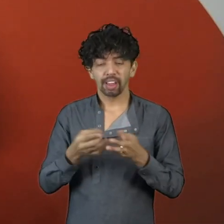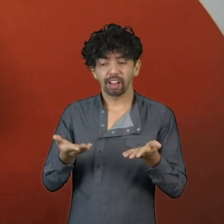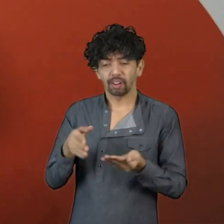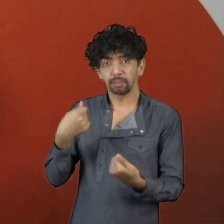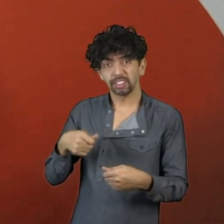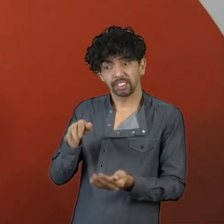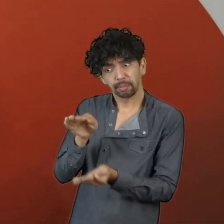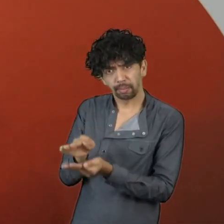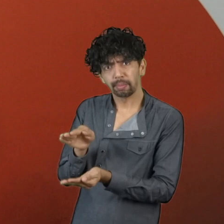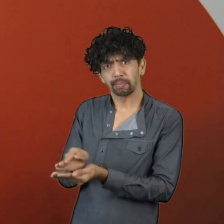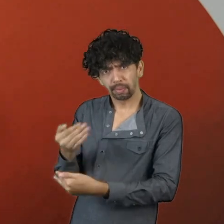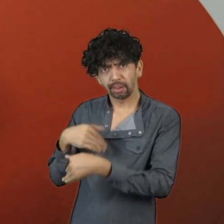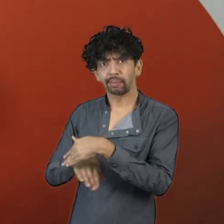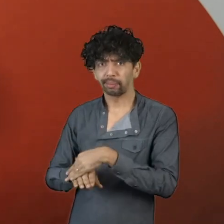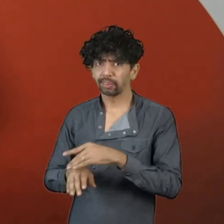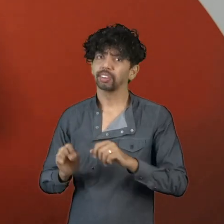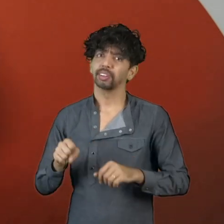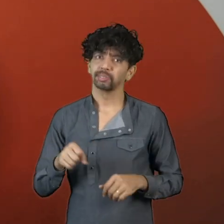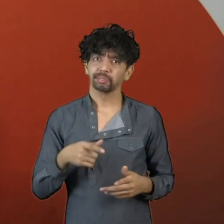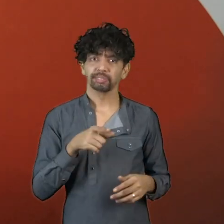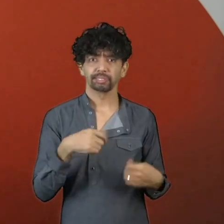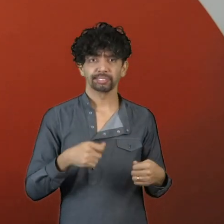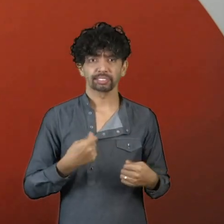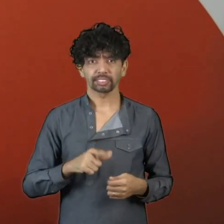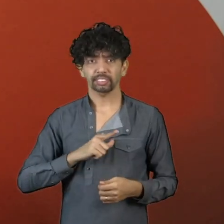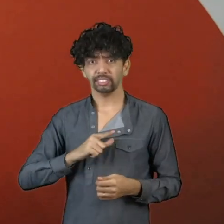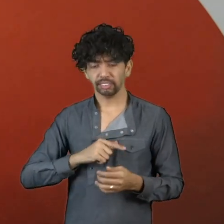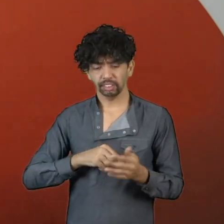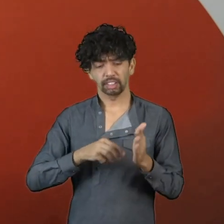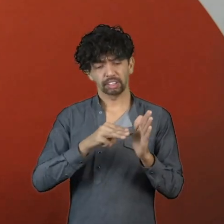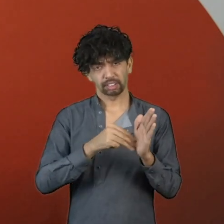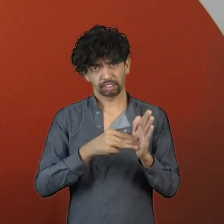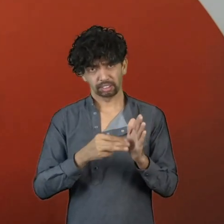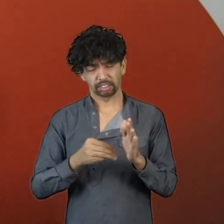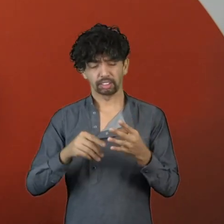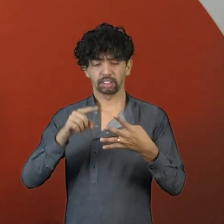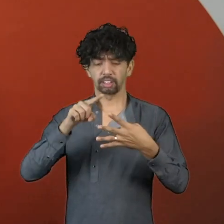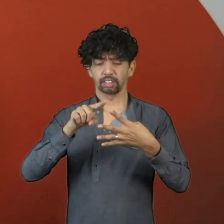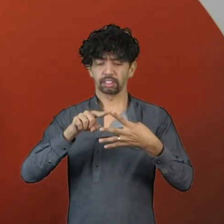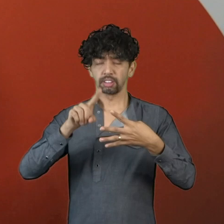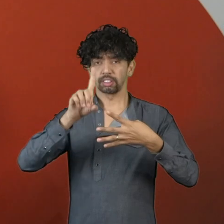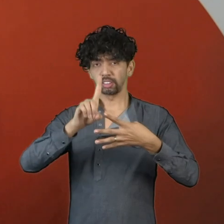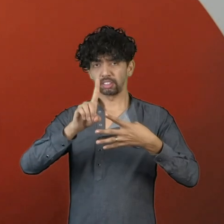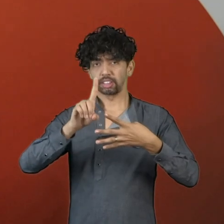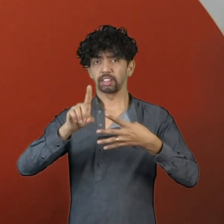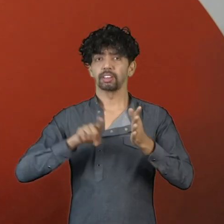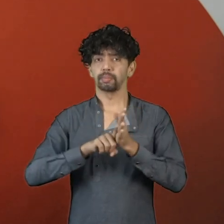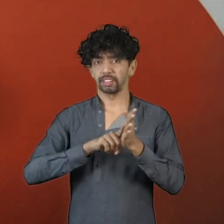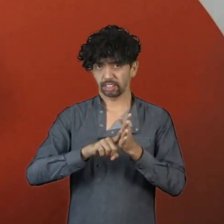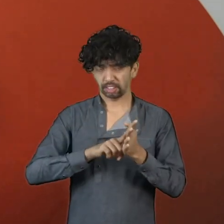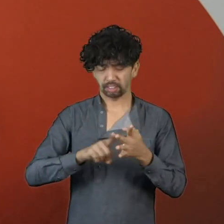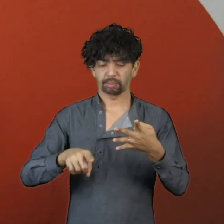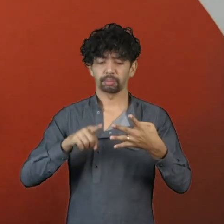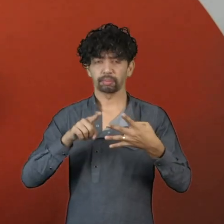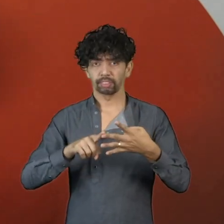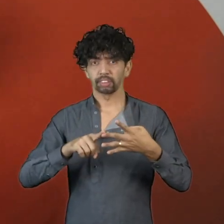E poupar nada mais é que você ter as três primeiras partes dessa metodologia cumpridas, que são os pilares.